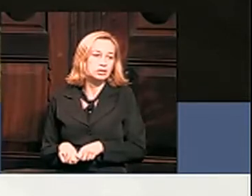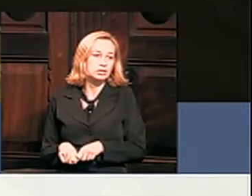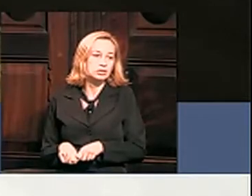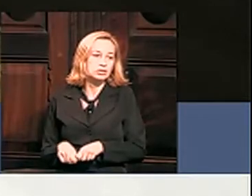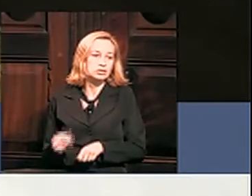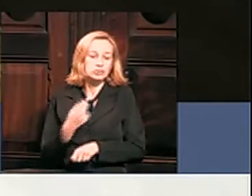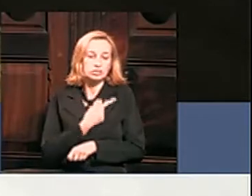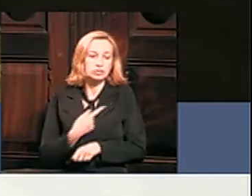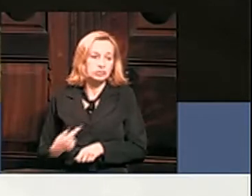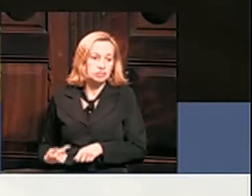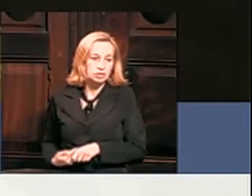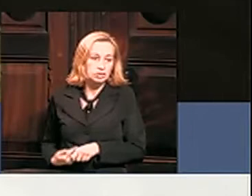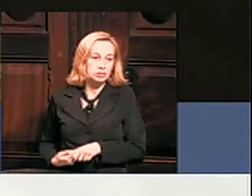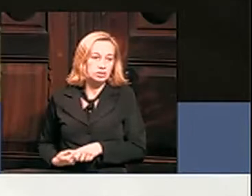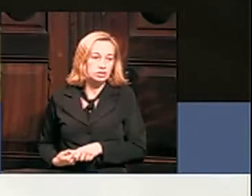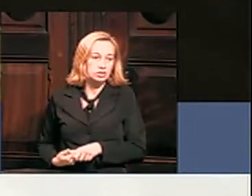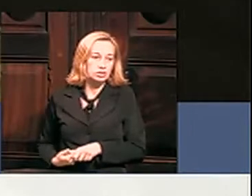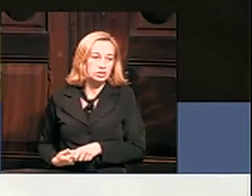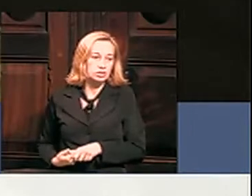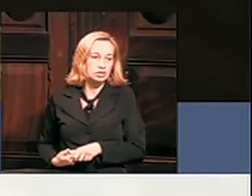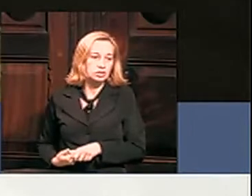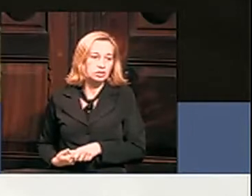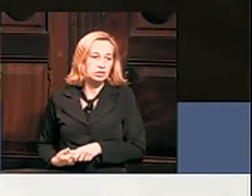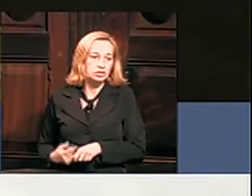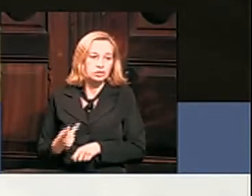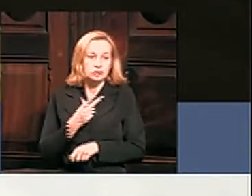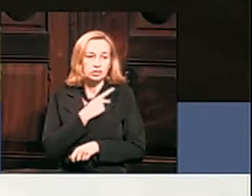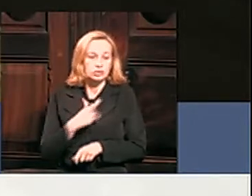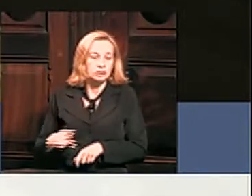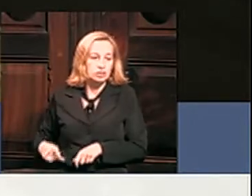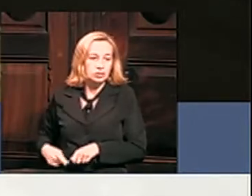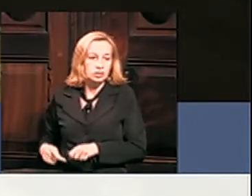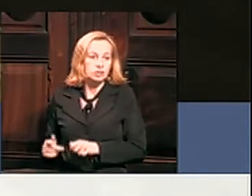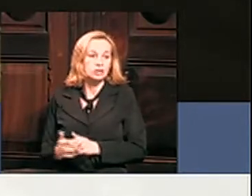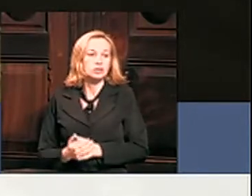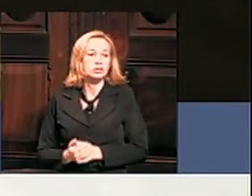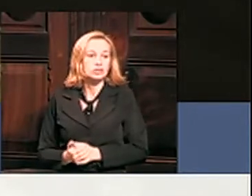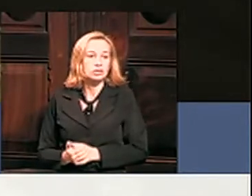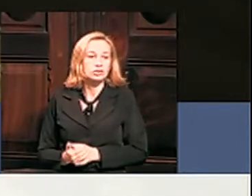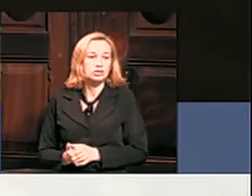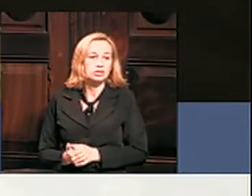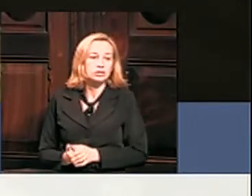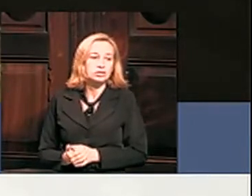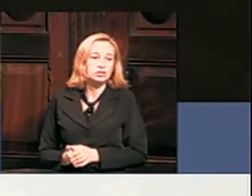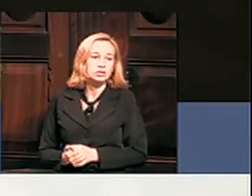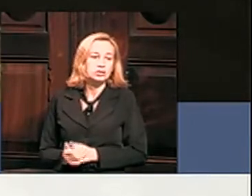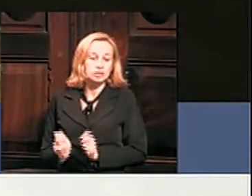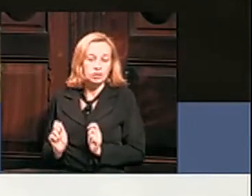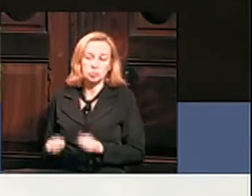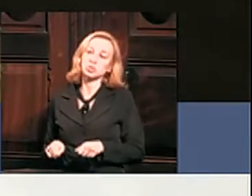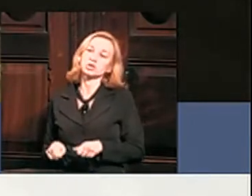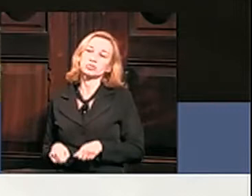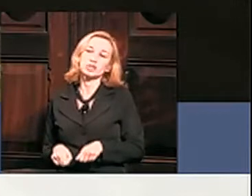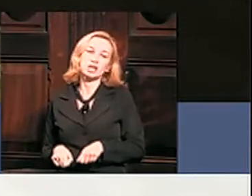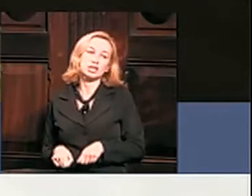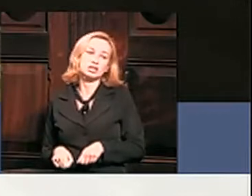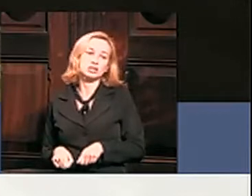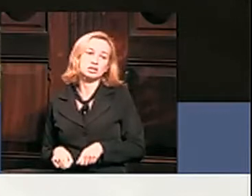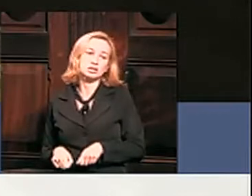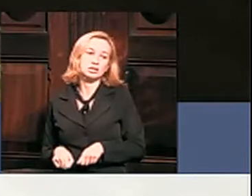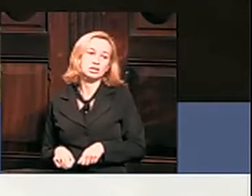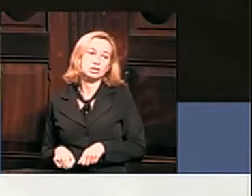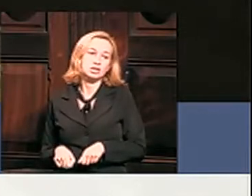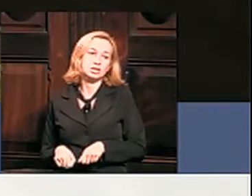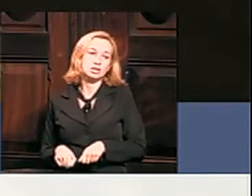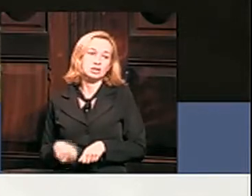parte do governo e por parte do presidente a possibilidade de